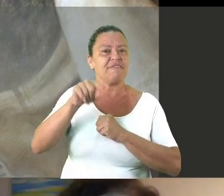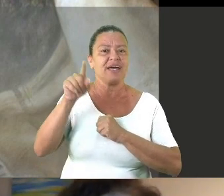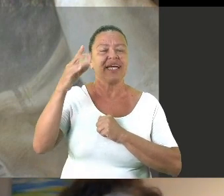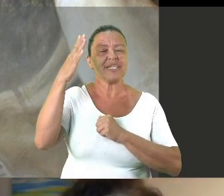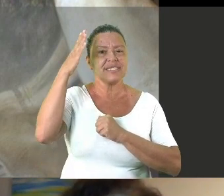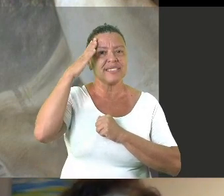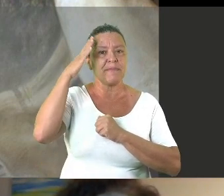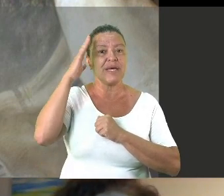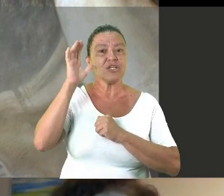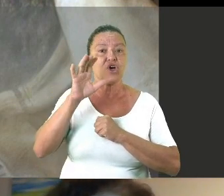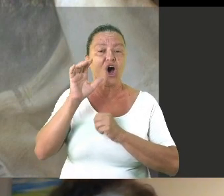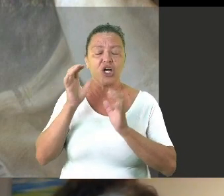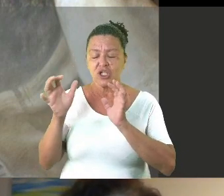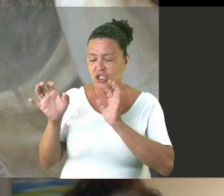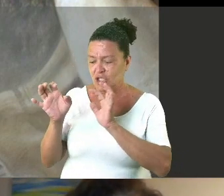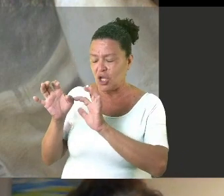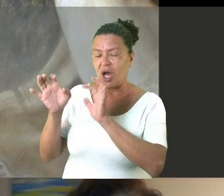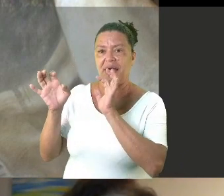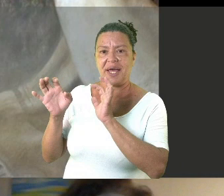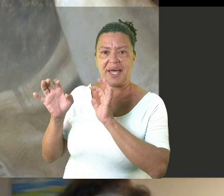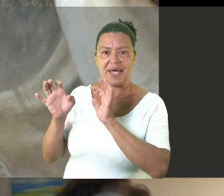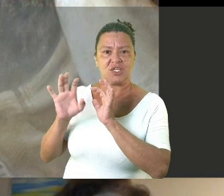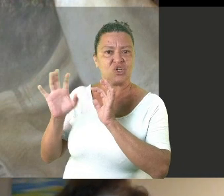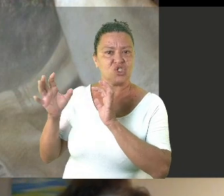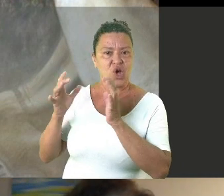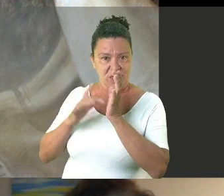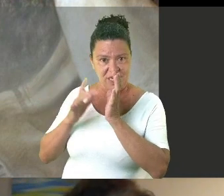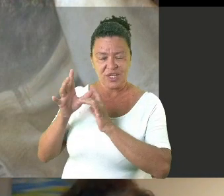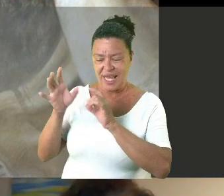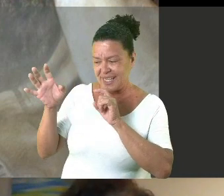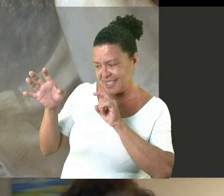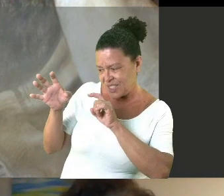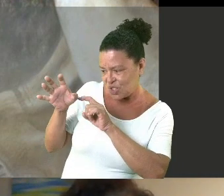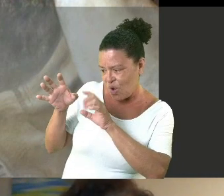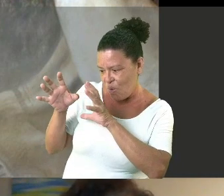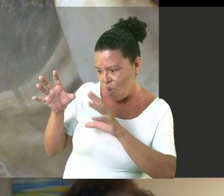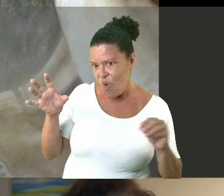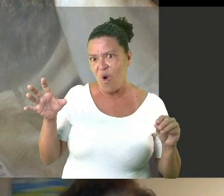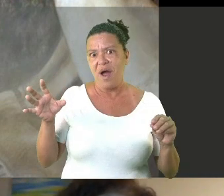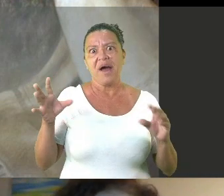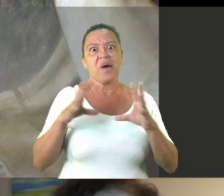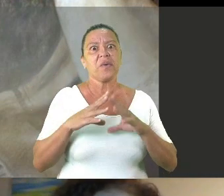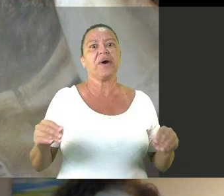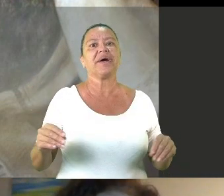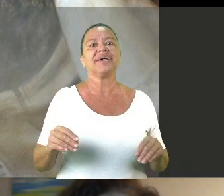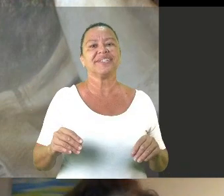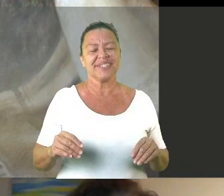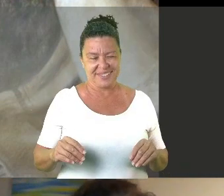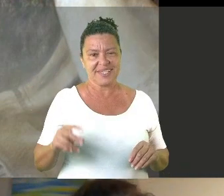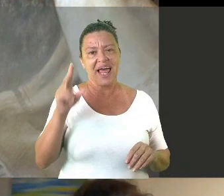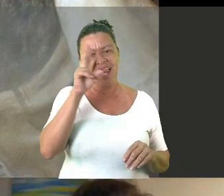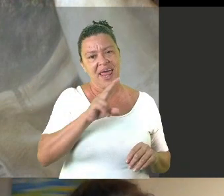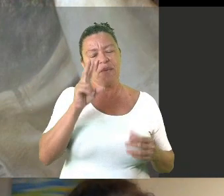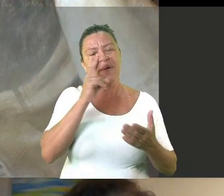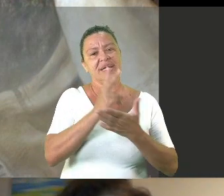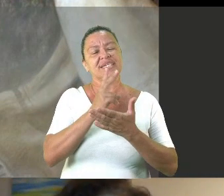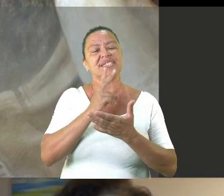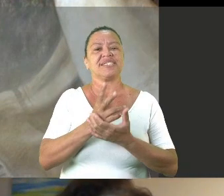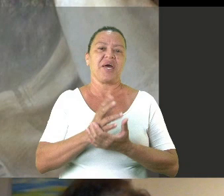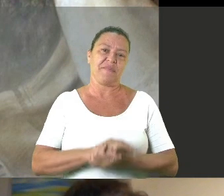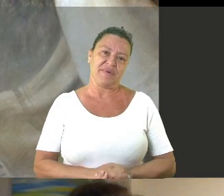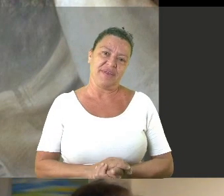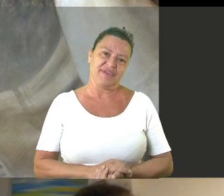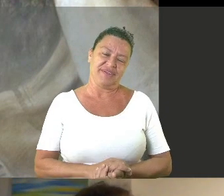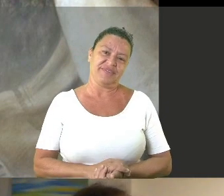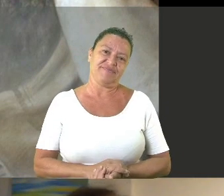que simplesmente ao tocar na veste de Jesus seria curada. Que a gente possa lembrar